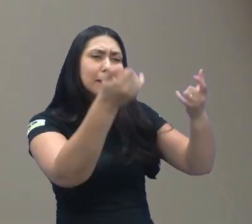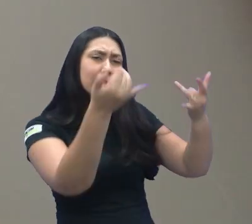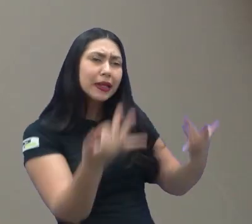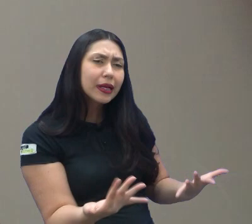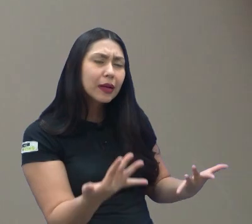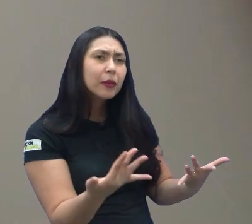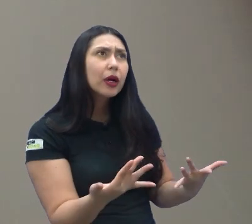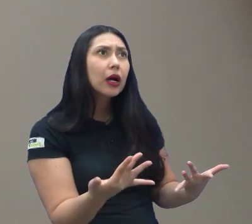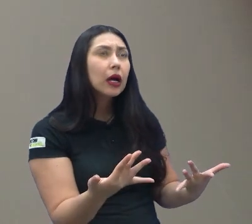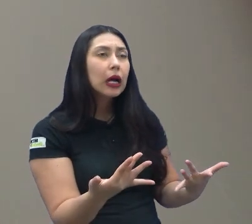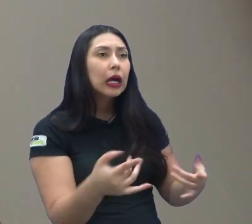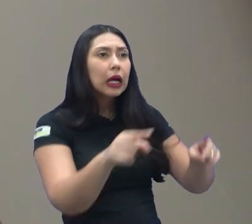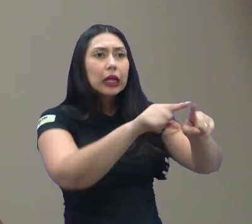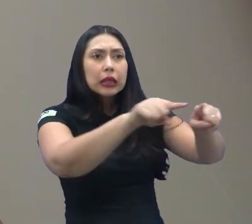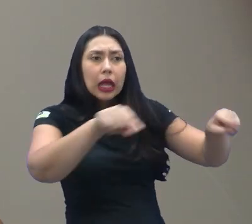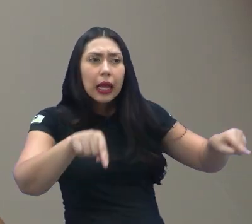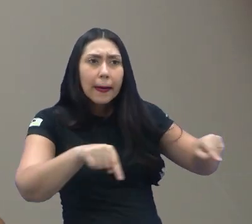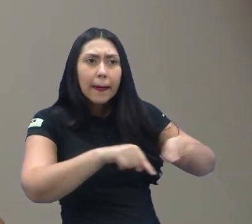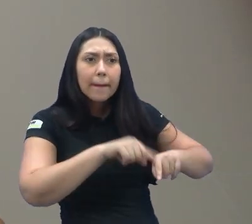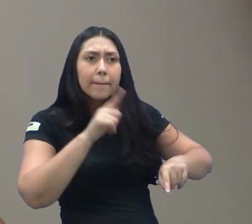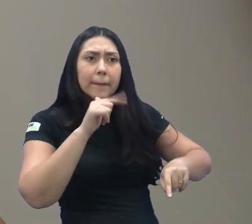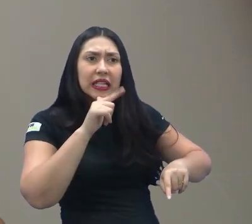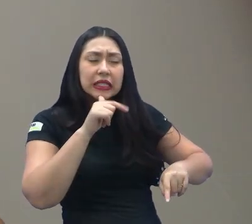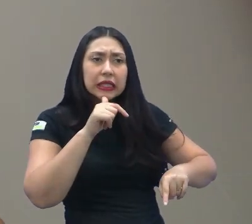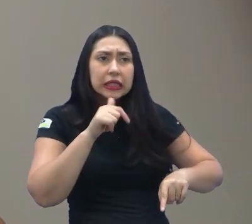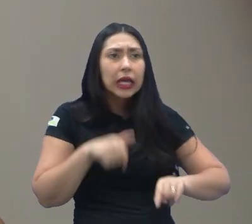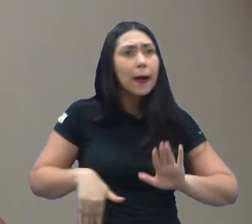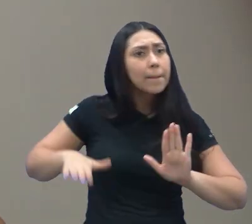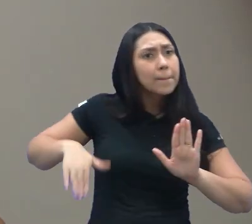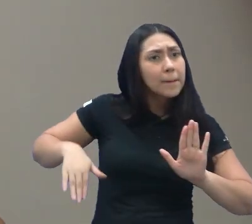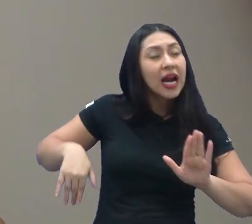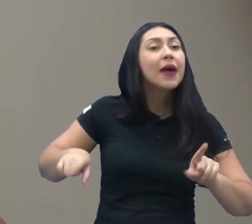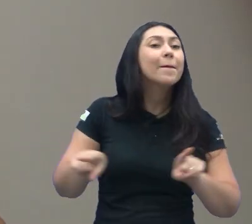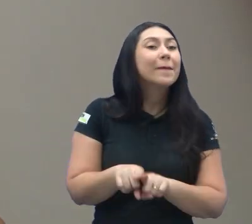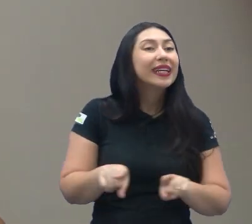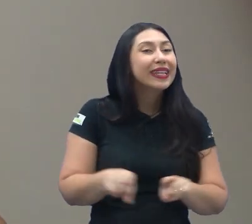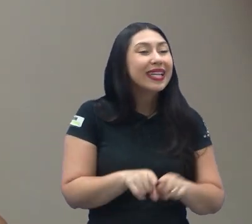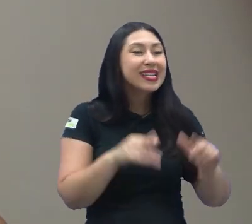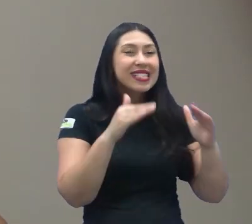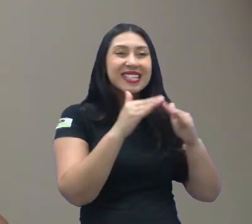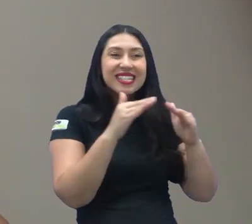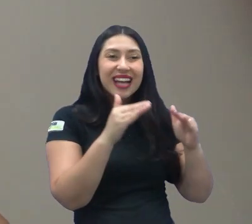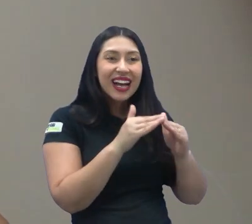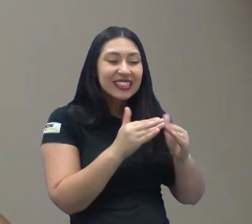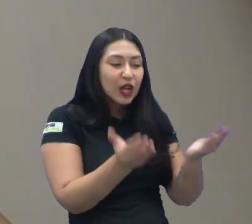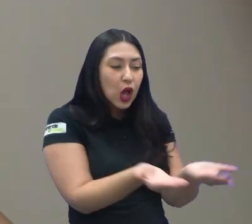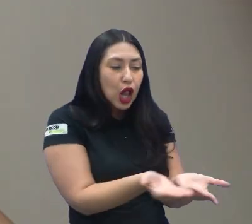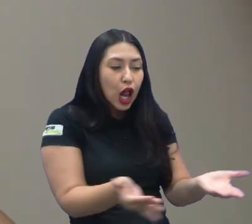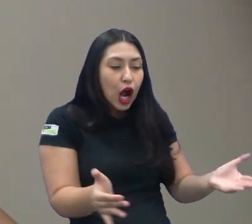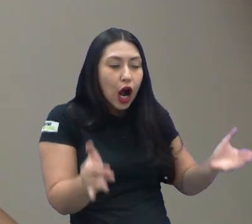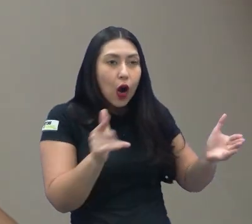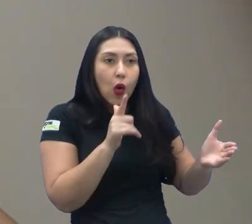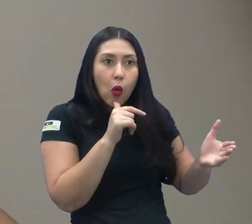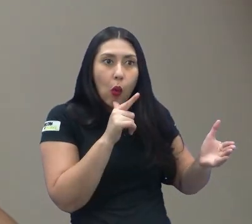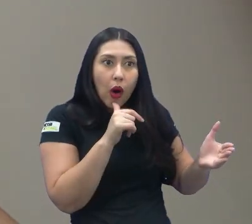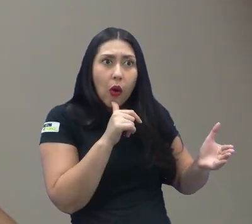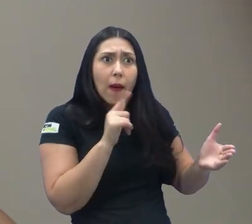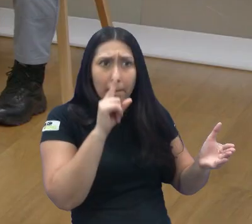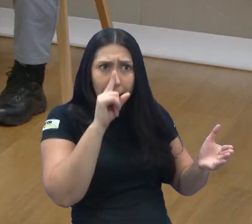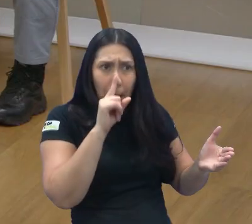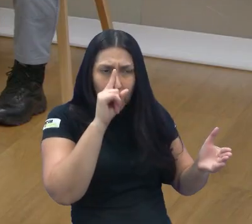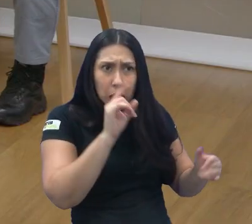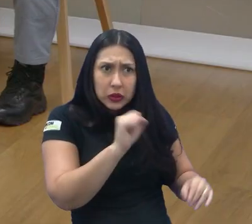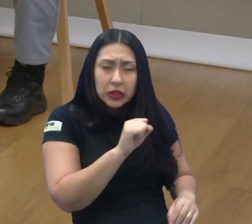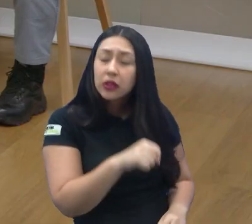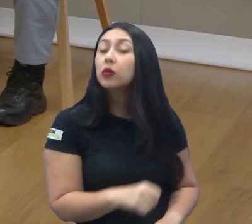questão da piscina, do mar, mas é importante falar que inclusive baldes, bacias oferecem riscos de afogamento, né? Sim, sim.